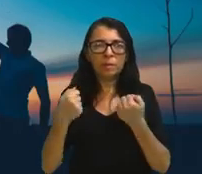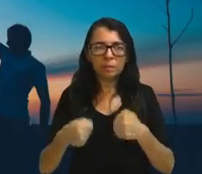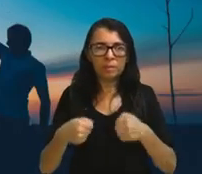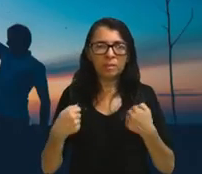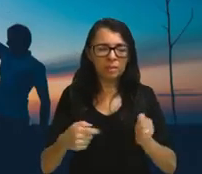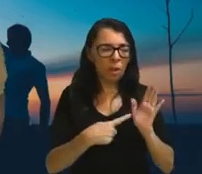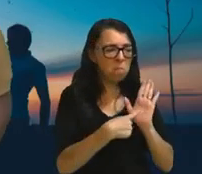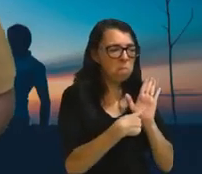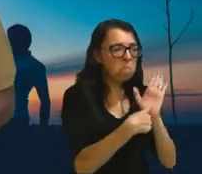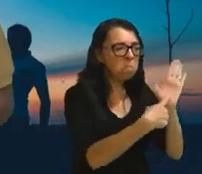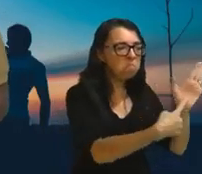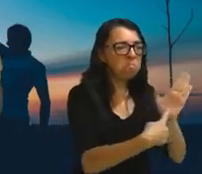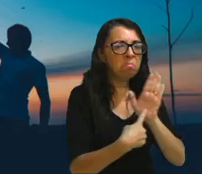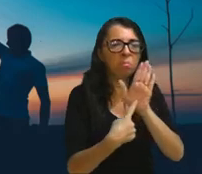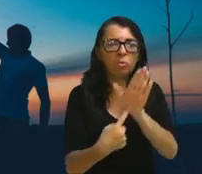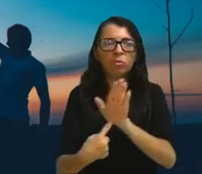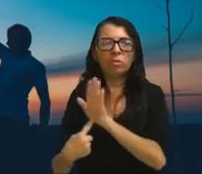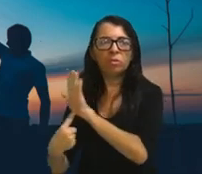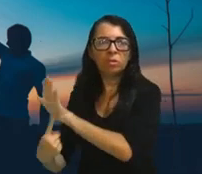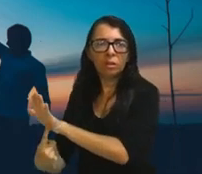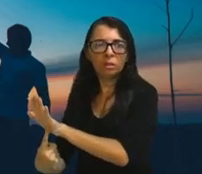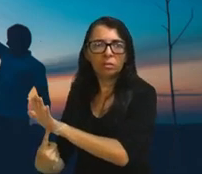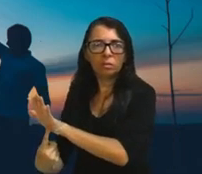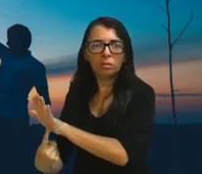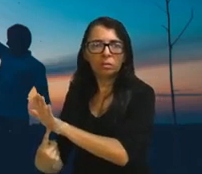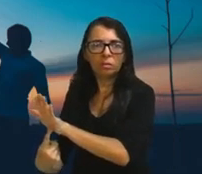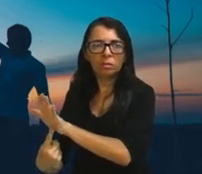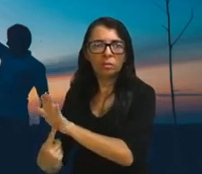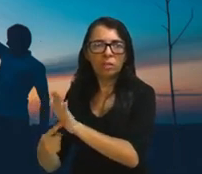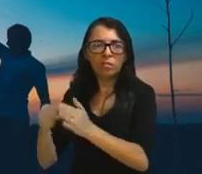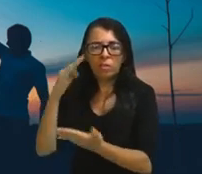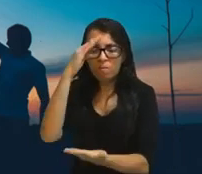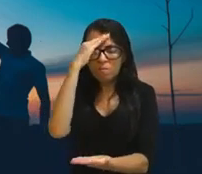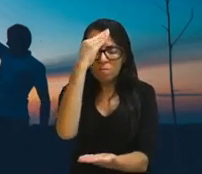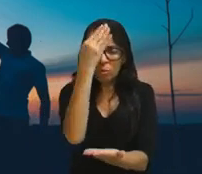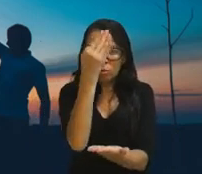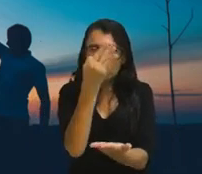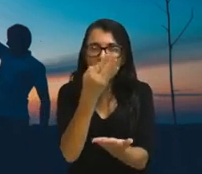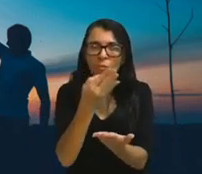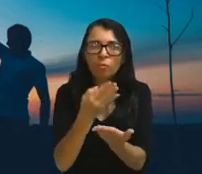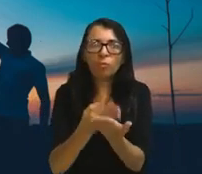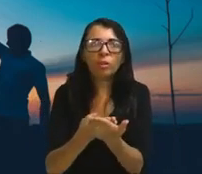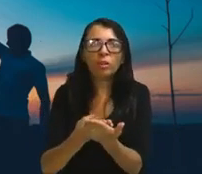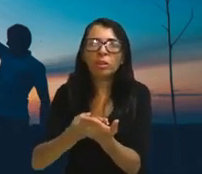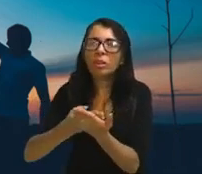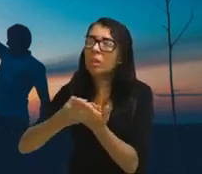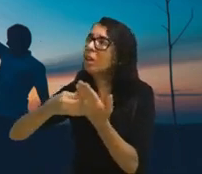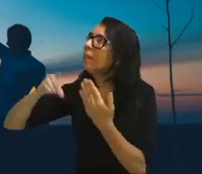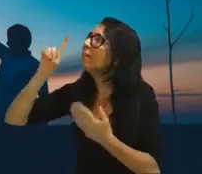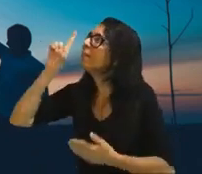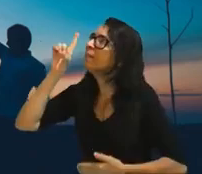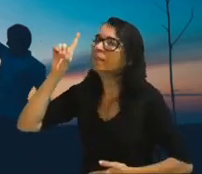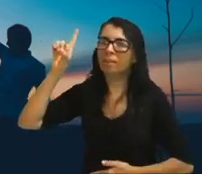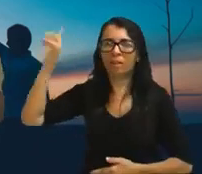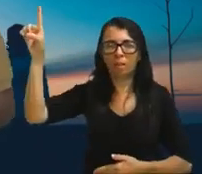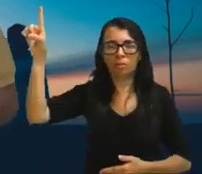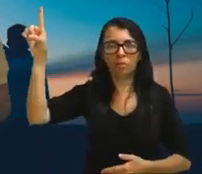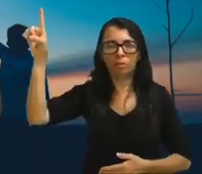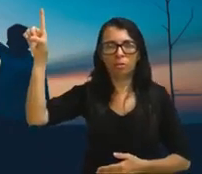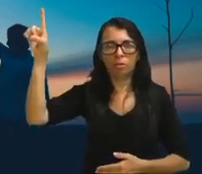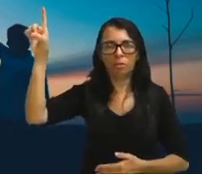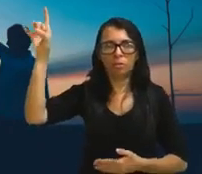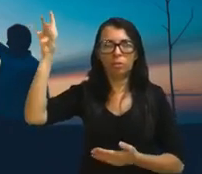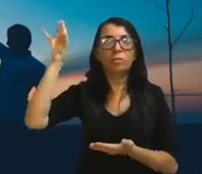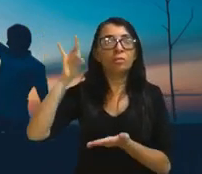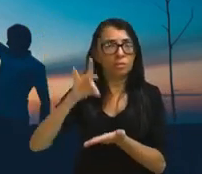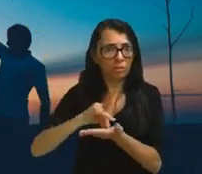Não adianta você se precaver com cercas elétricas, com segurança das mais altas tecnologias que existe